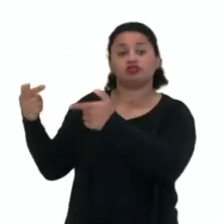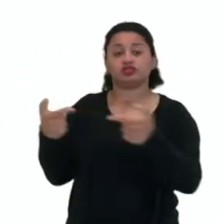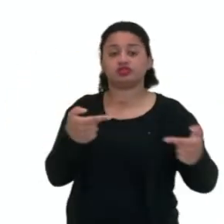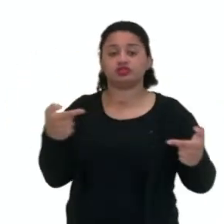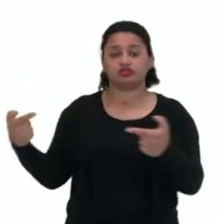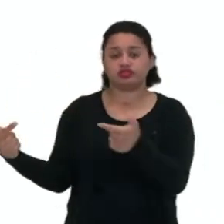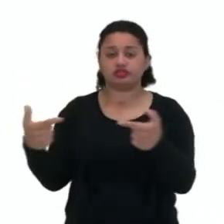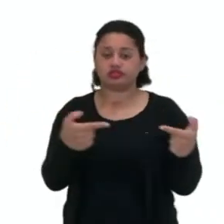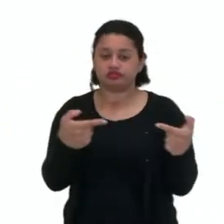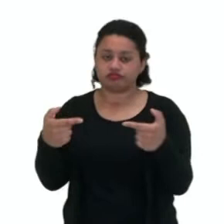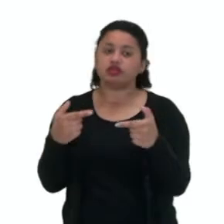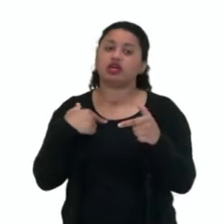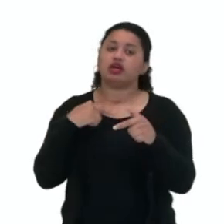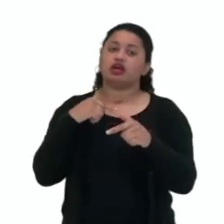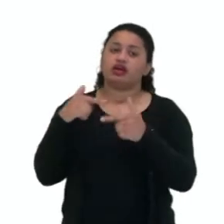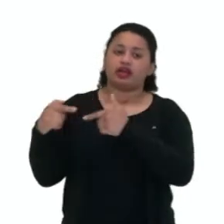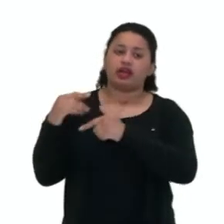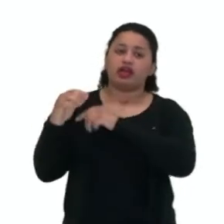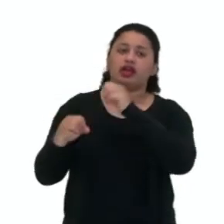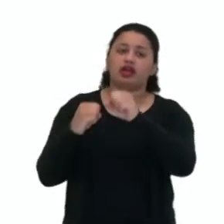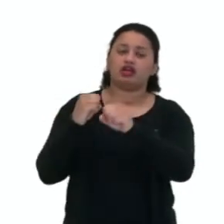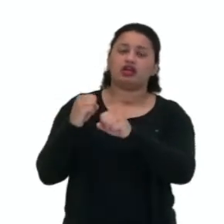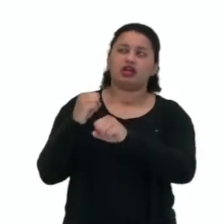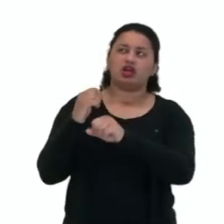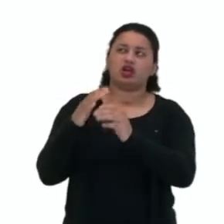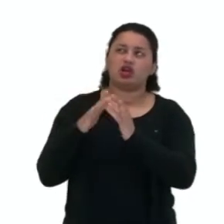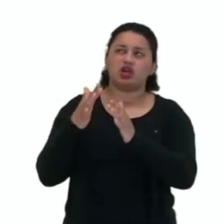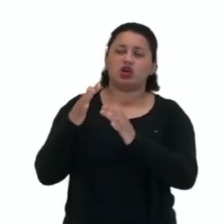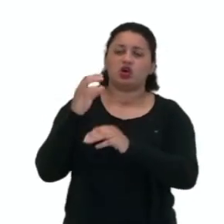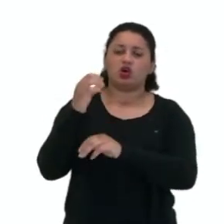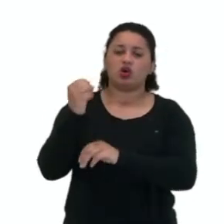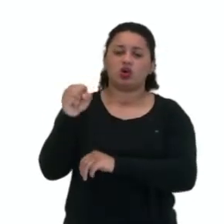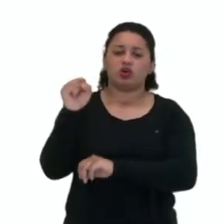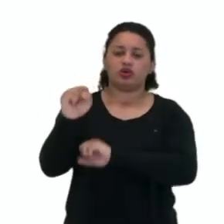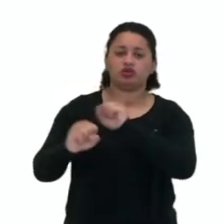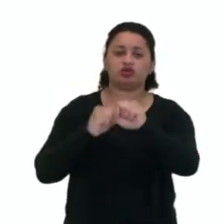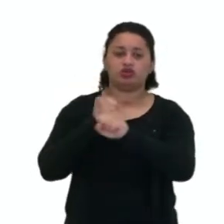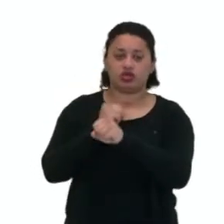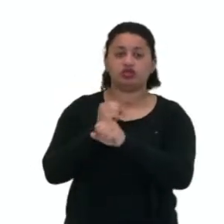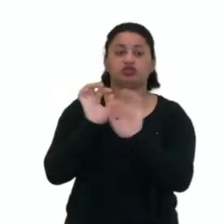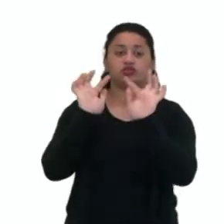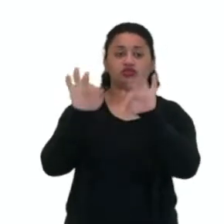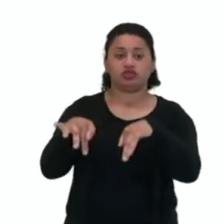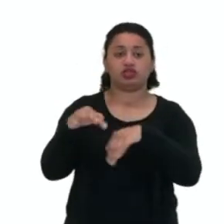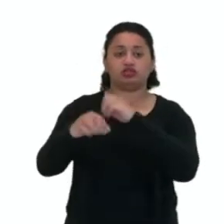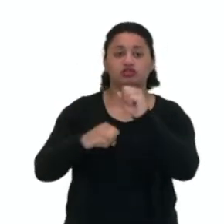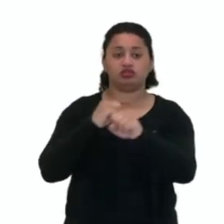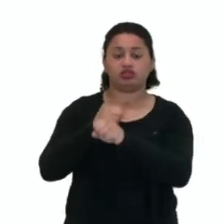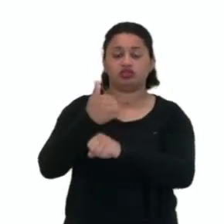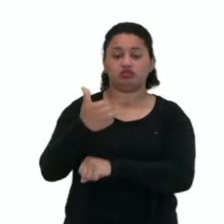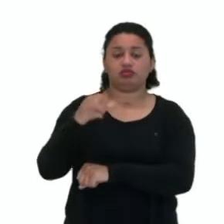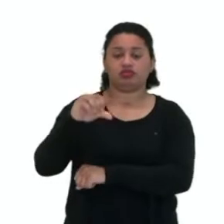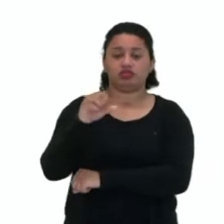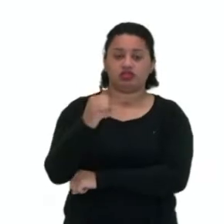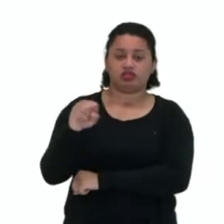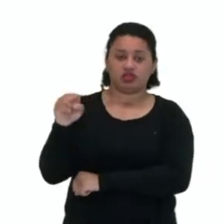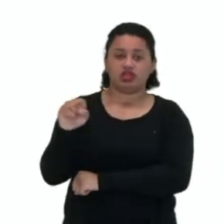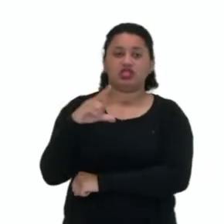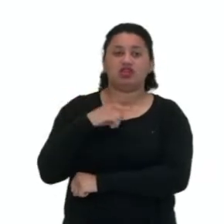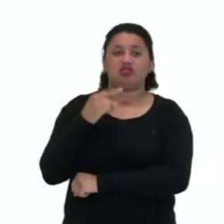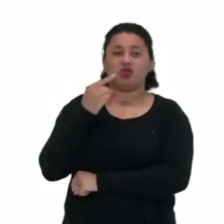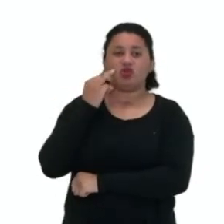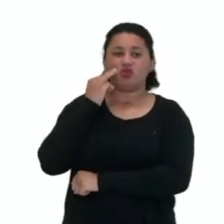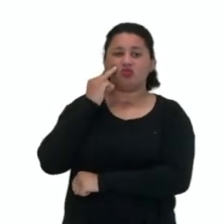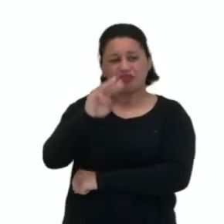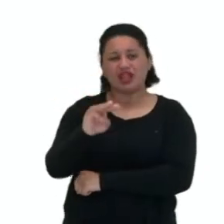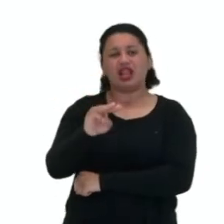Irã-Iraque. E essa guerra durou 8 anos, terminando em 1988, e fez cerca de 1 milhão de vítimas entre